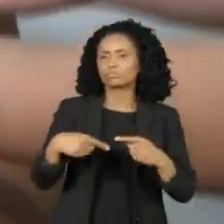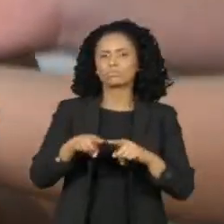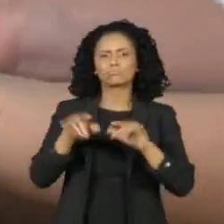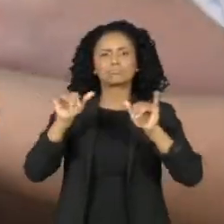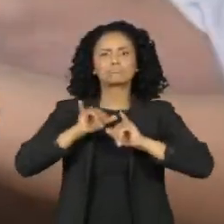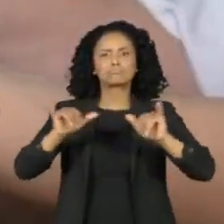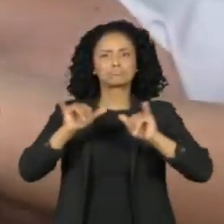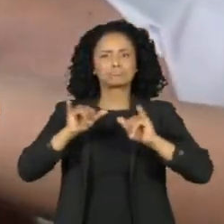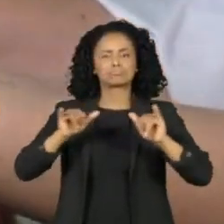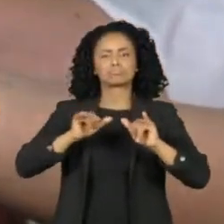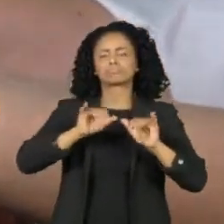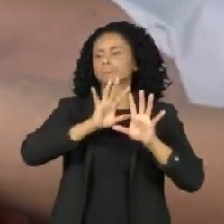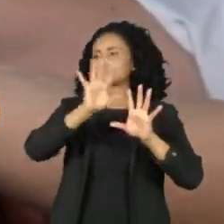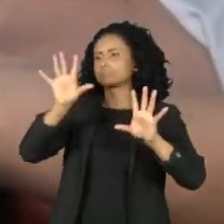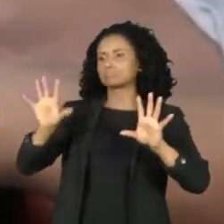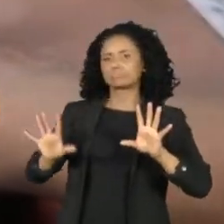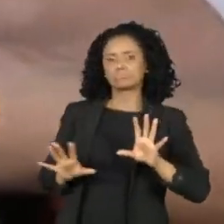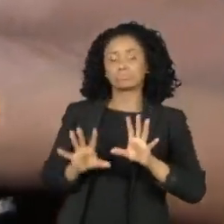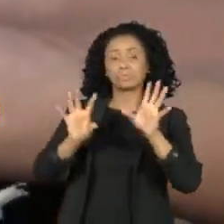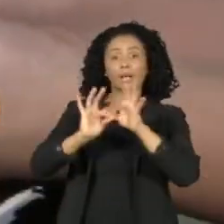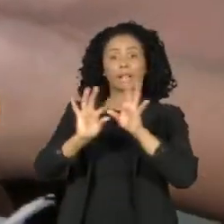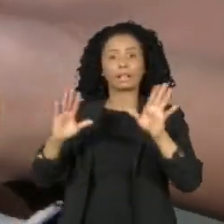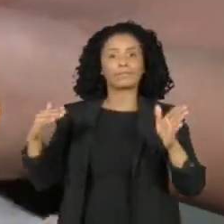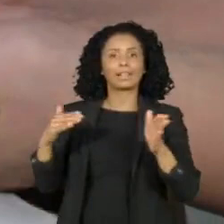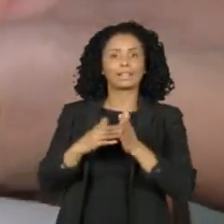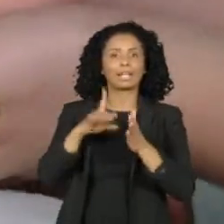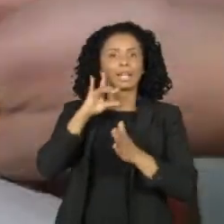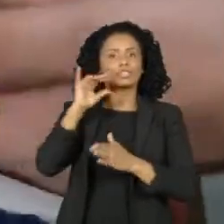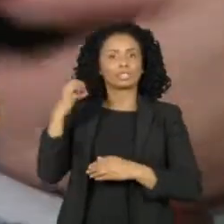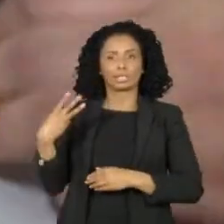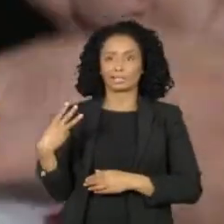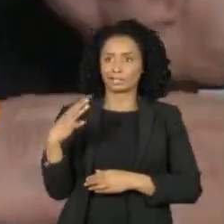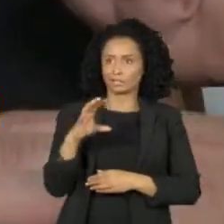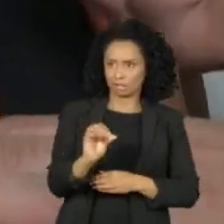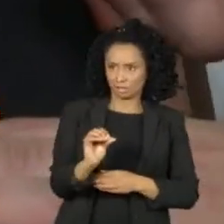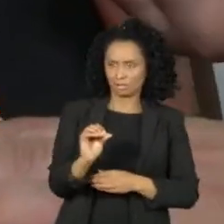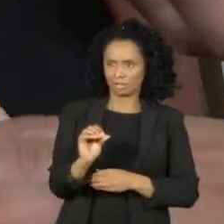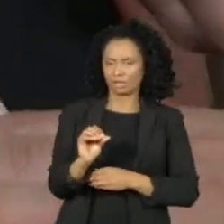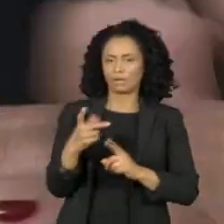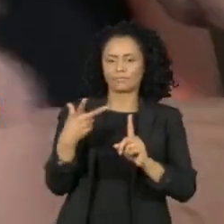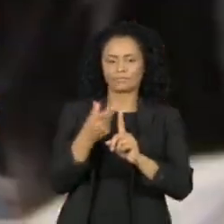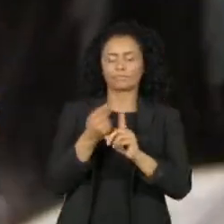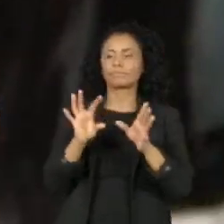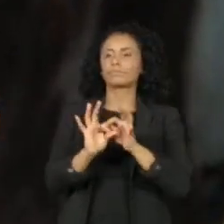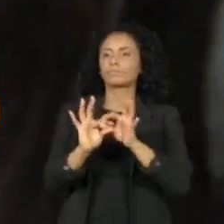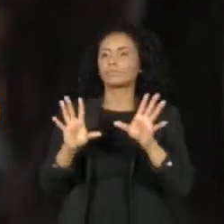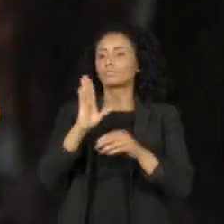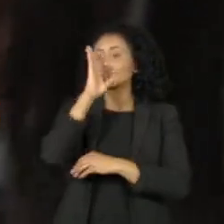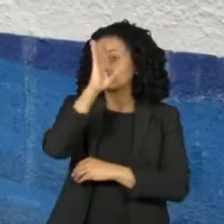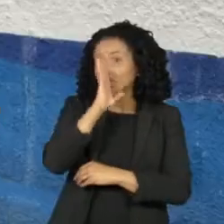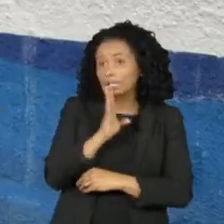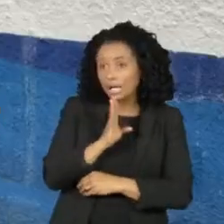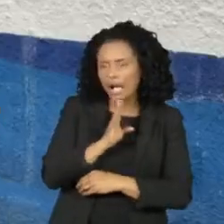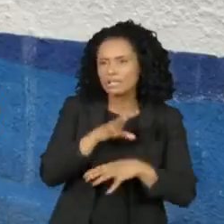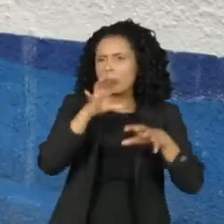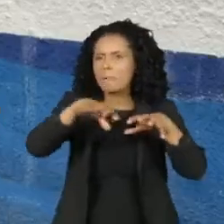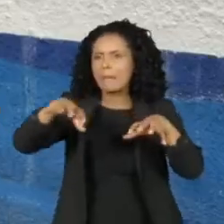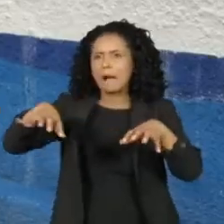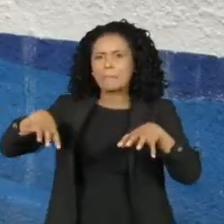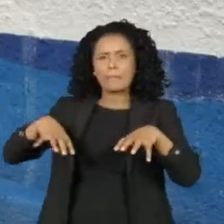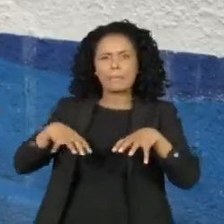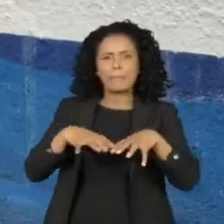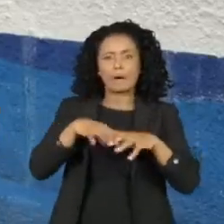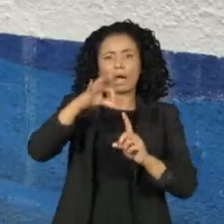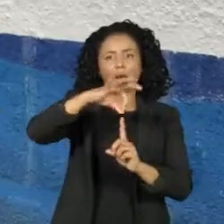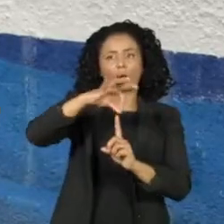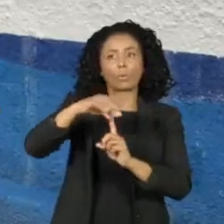campanha nacional de multivacinação também vai até o dia 30. As vacinas estão disponíveis de forma gratuita em mais de 40